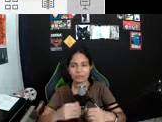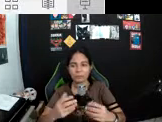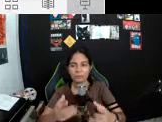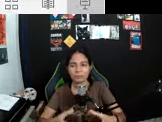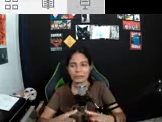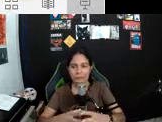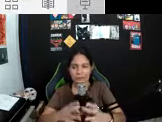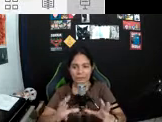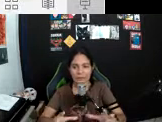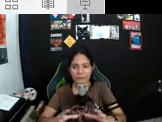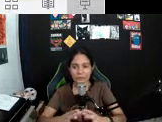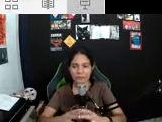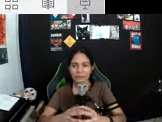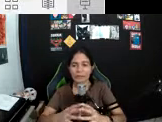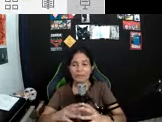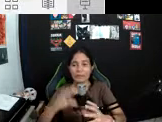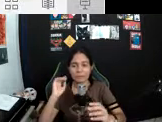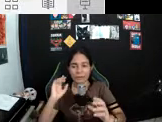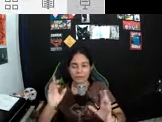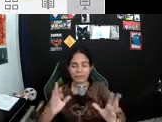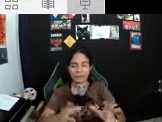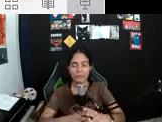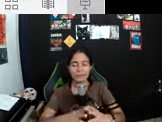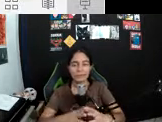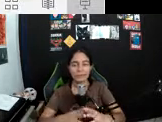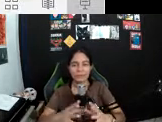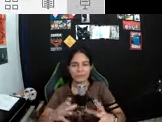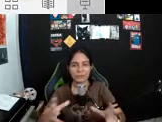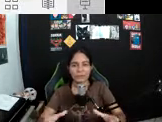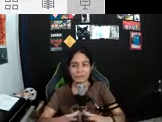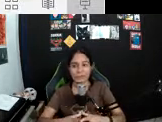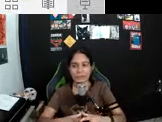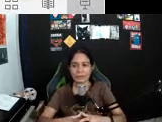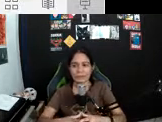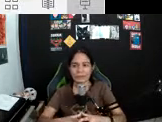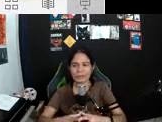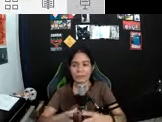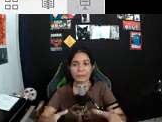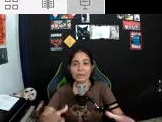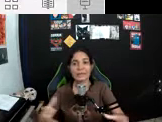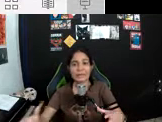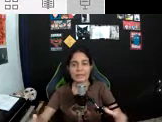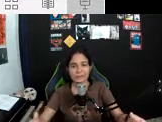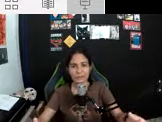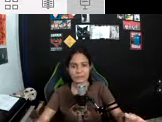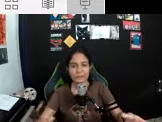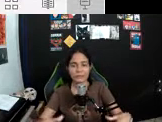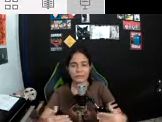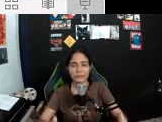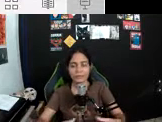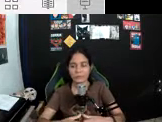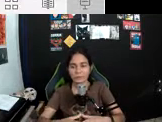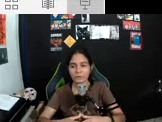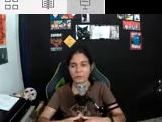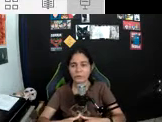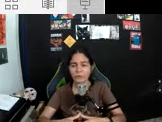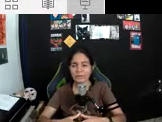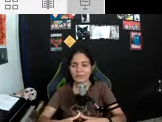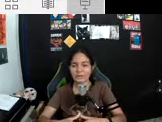sempre estejam, né, antenados e sabendo lá quais são as principais que, dependendo da área que vocês estiverem atuando,